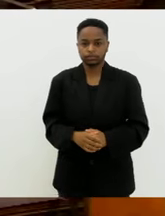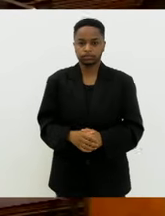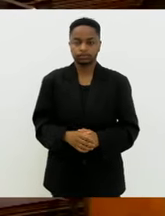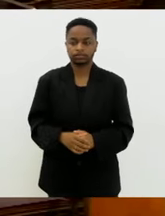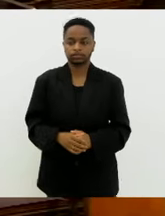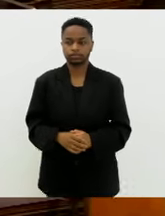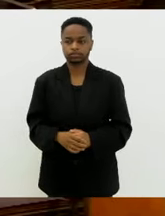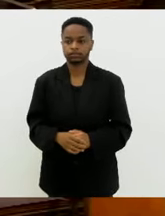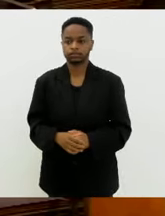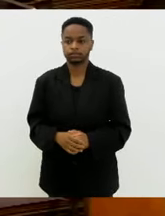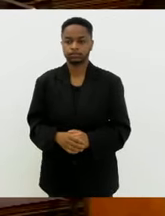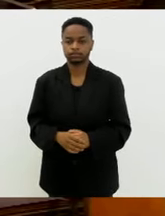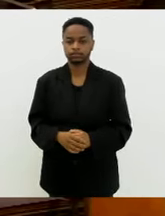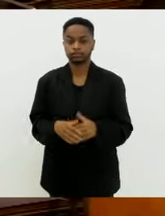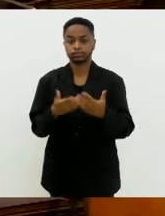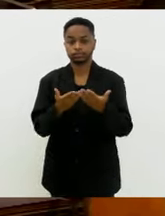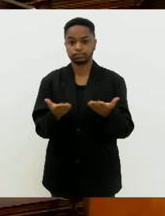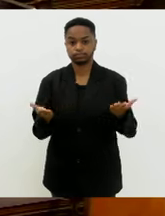presidente